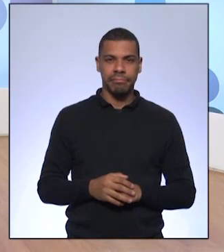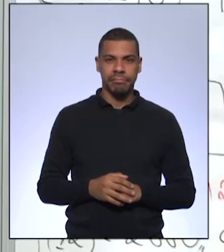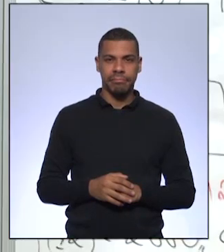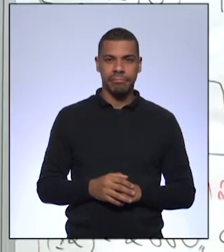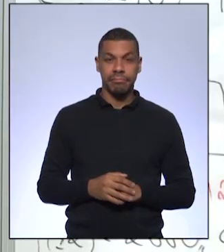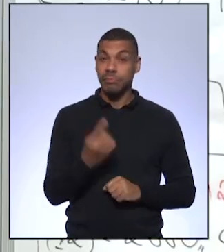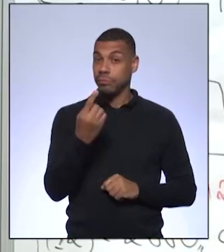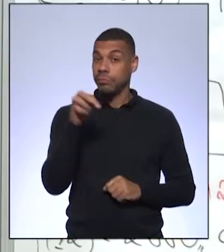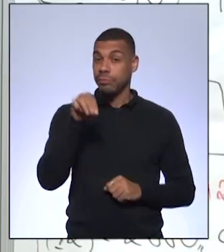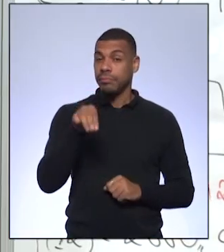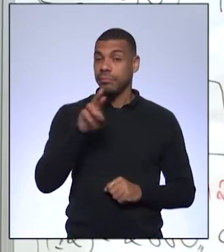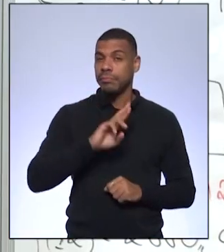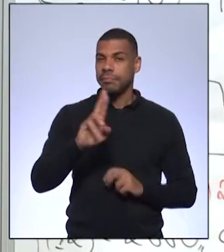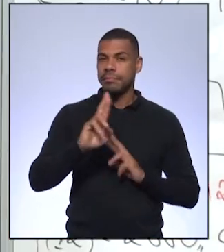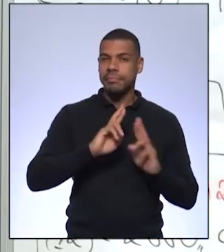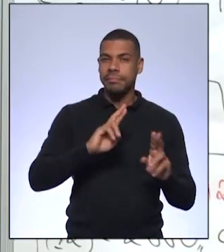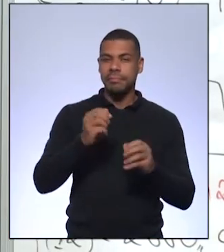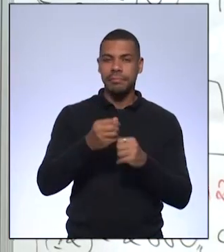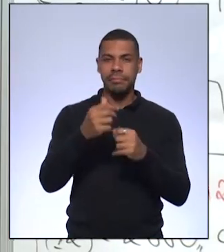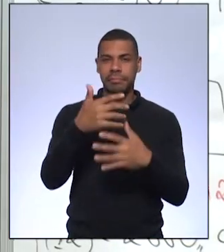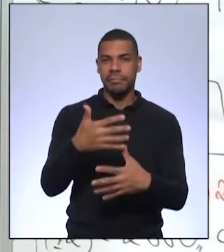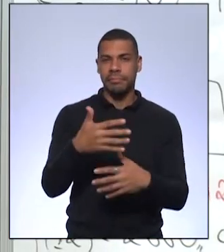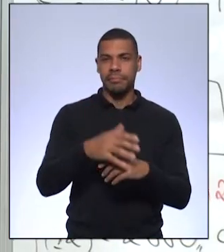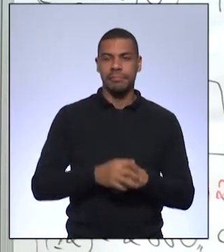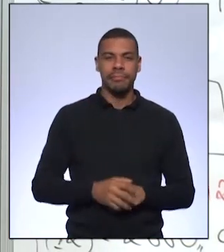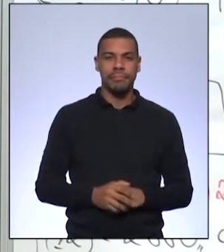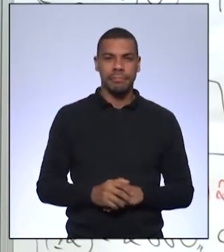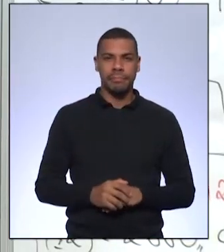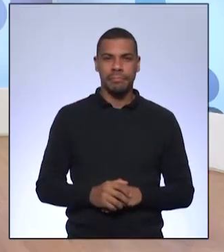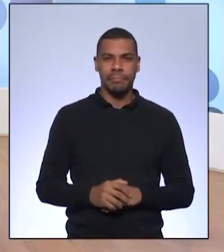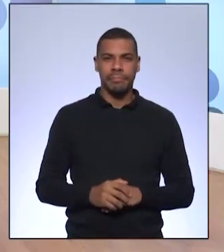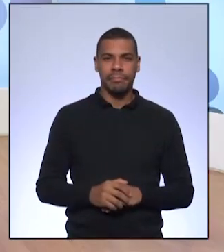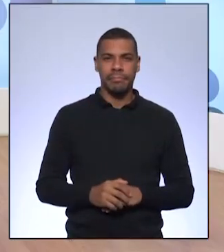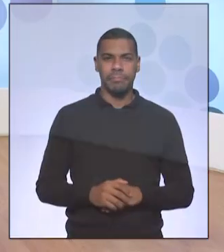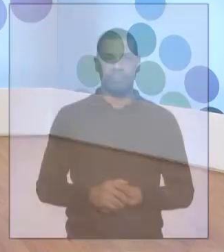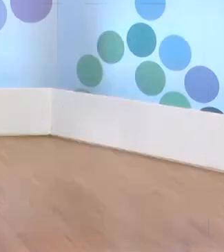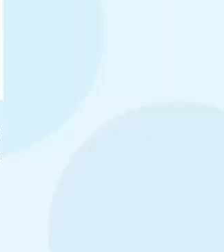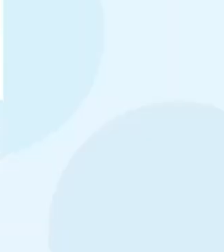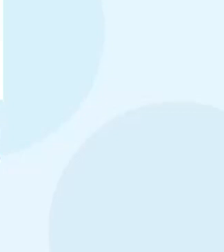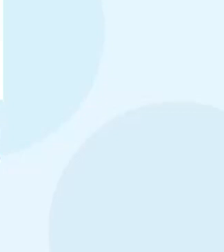né? Um minutinho para você responder no chat, professor Jonas acompanhando.